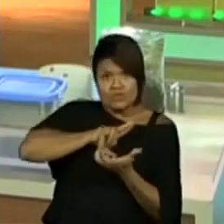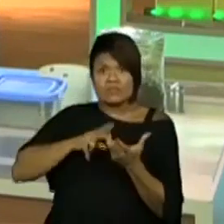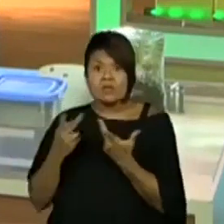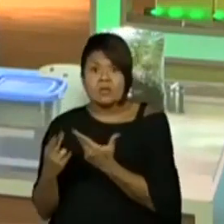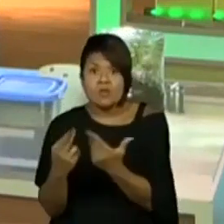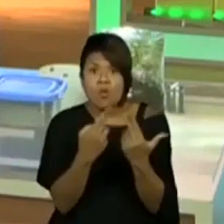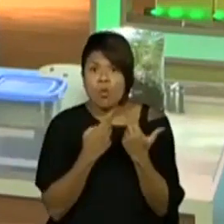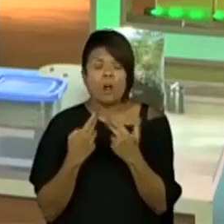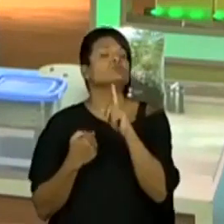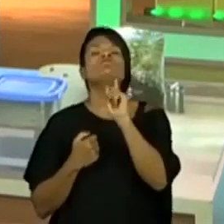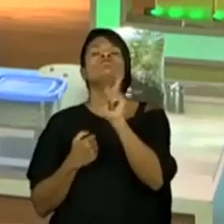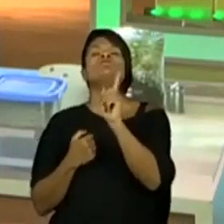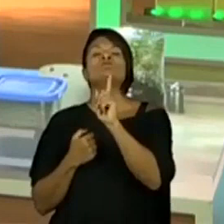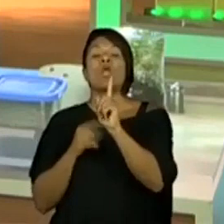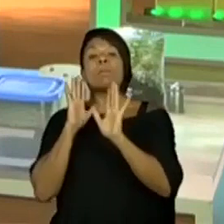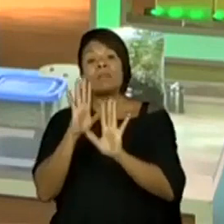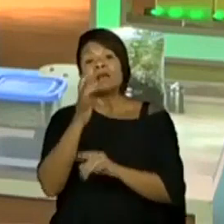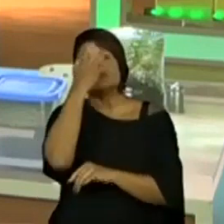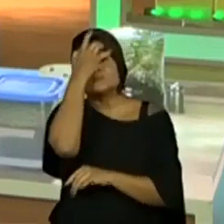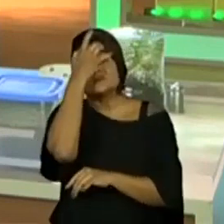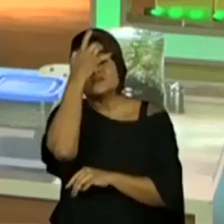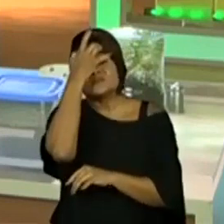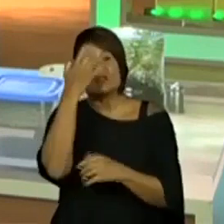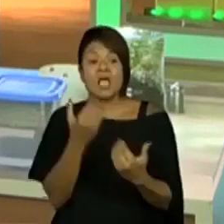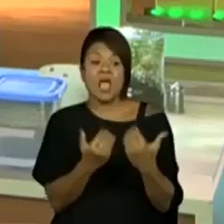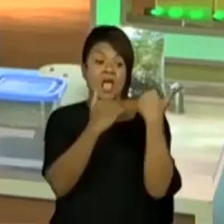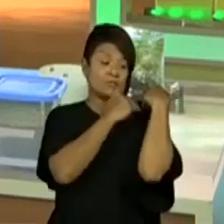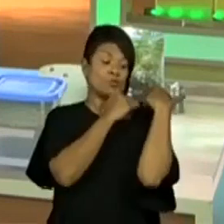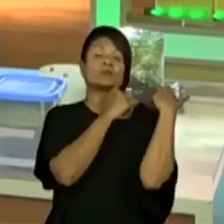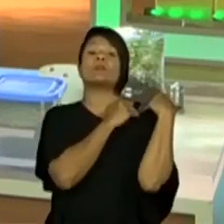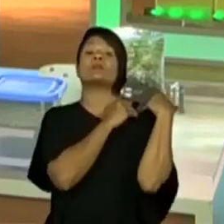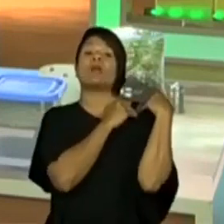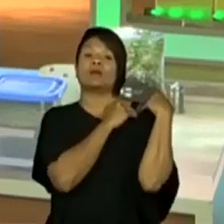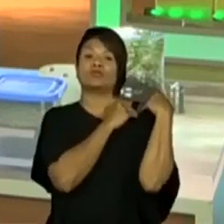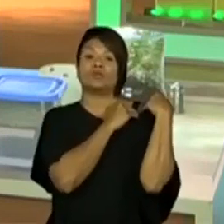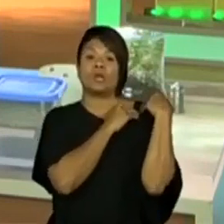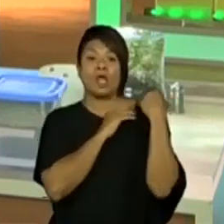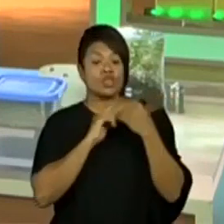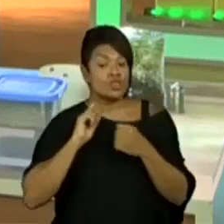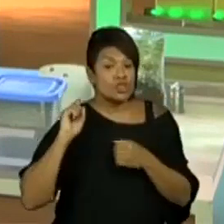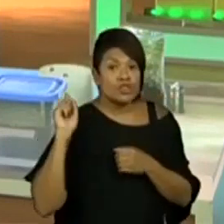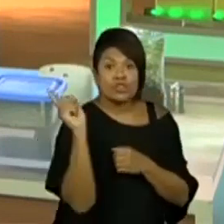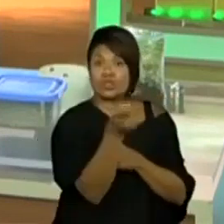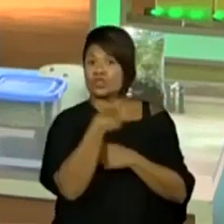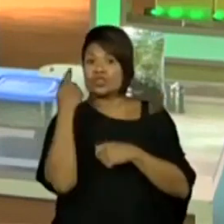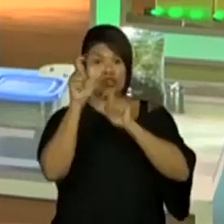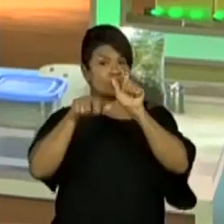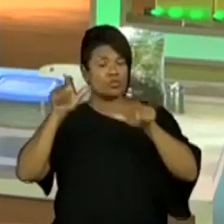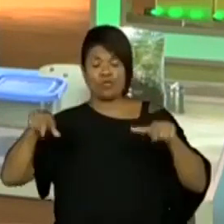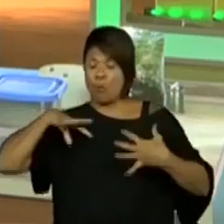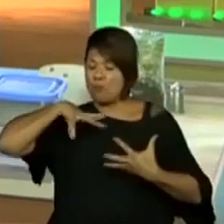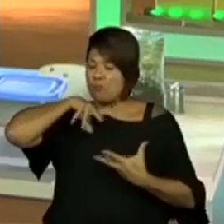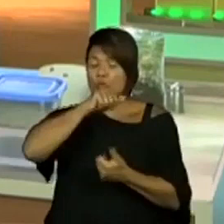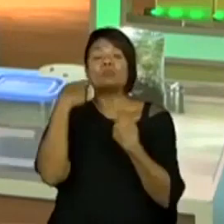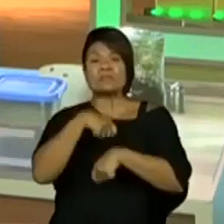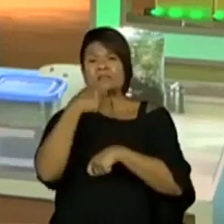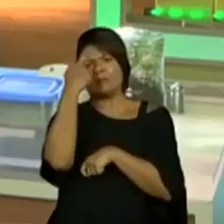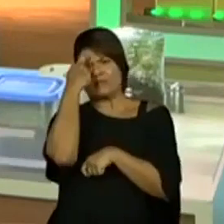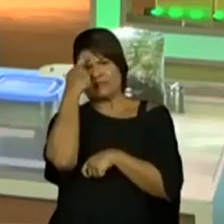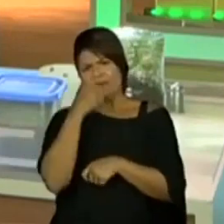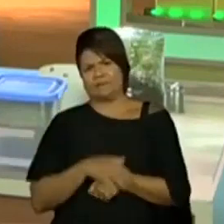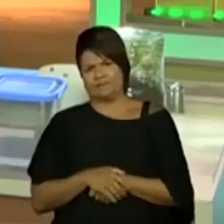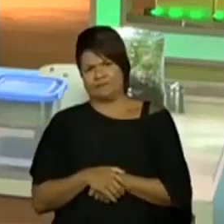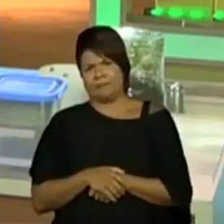e responsável, ele deve ser sempre pensado por todos nós. Vocês sabiam que